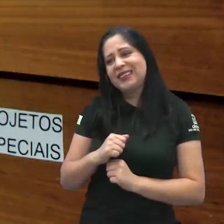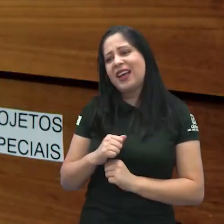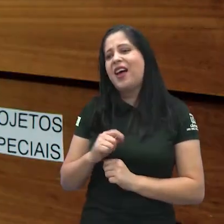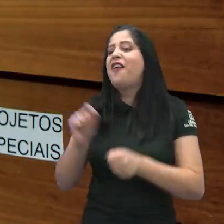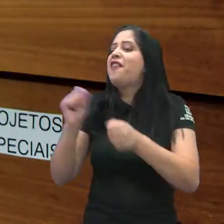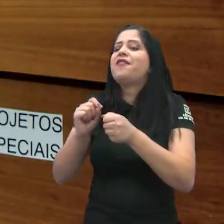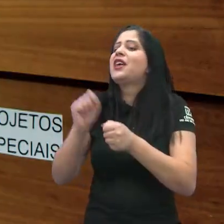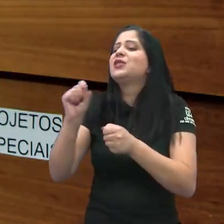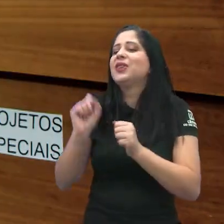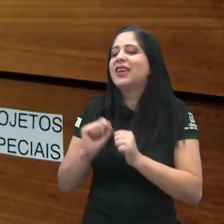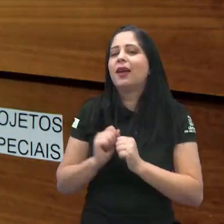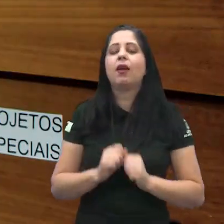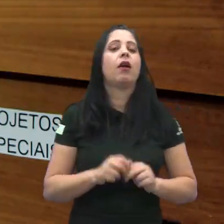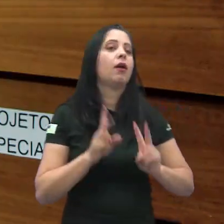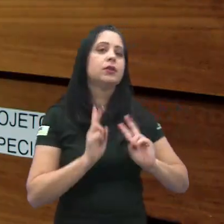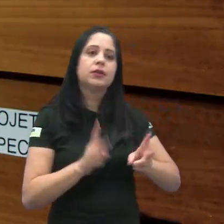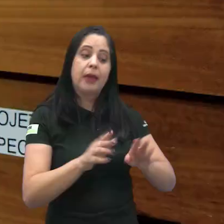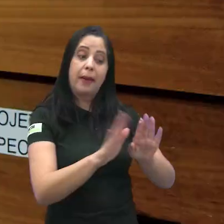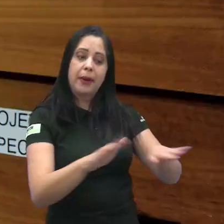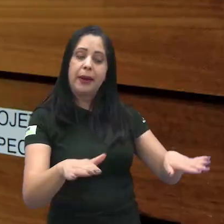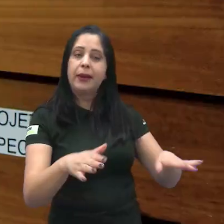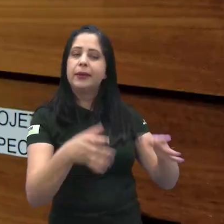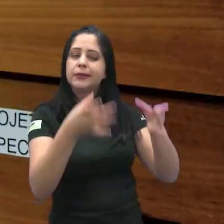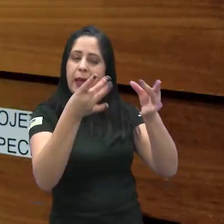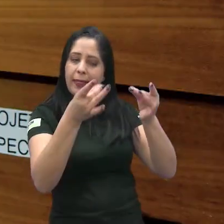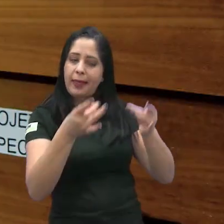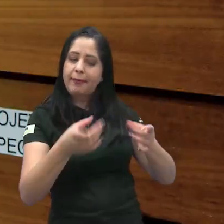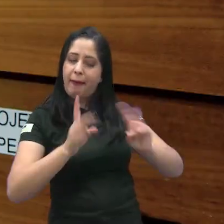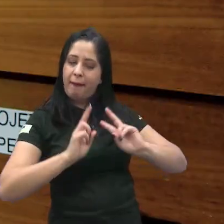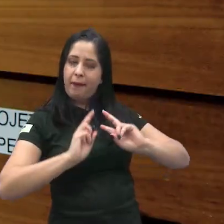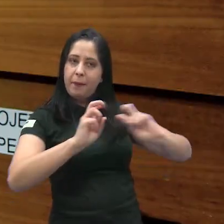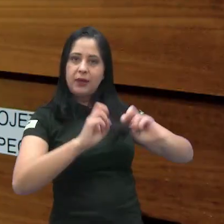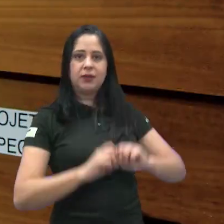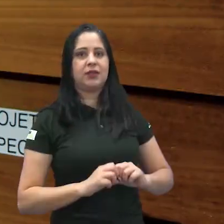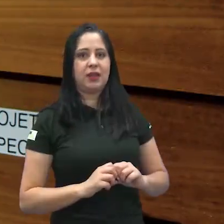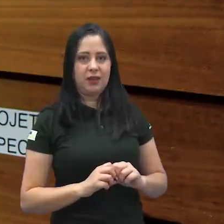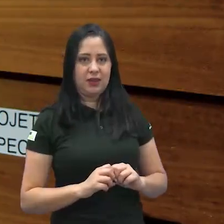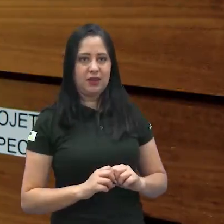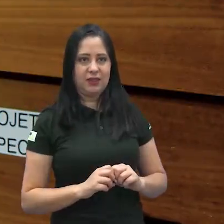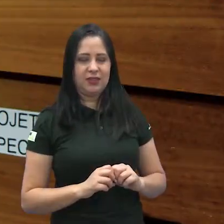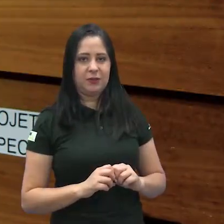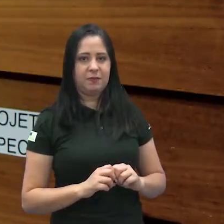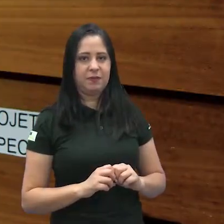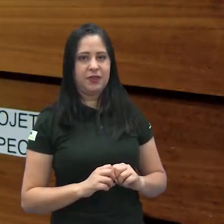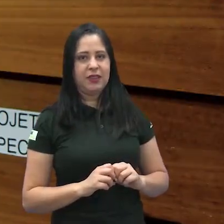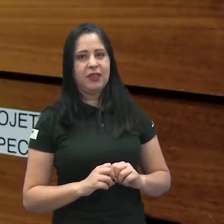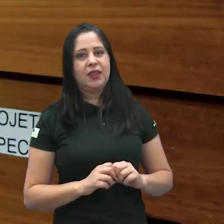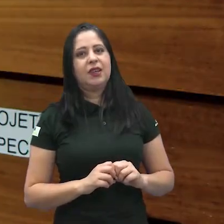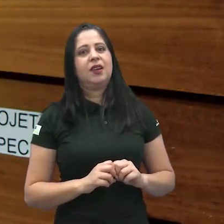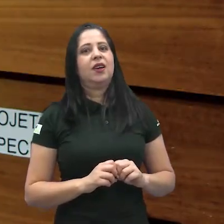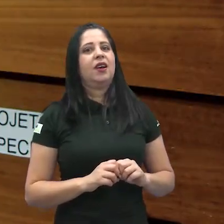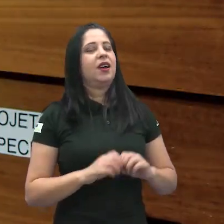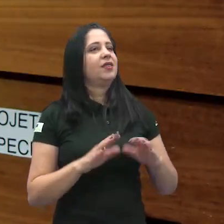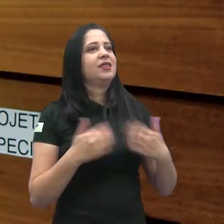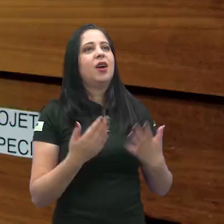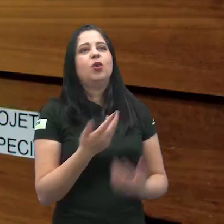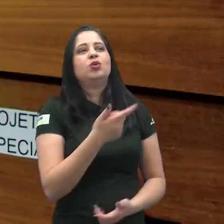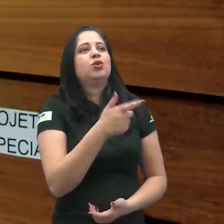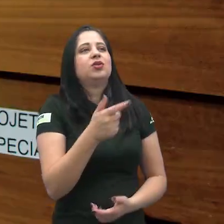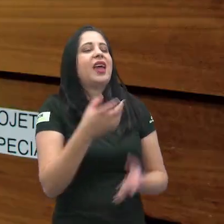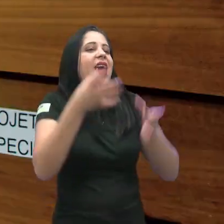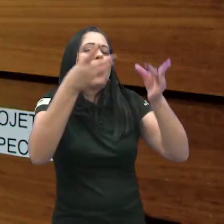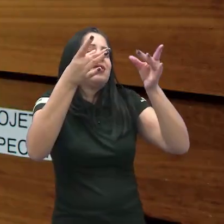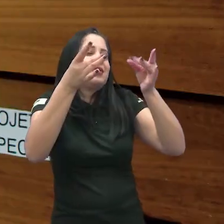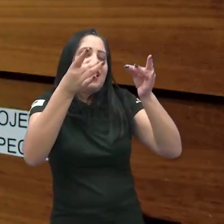você fez? Então eles são muito detalhistas. Eu acho que o que me marca na educação infantil são os detalhes. Não tem um detalhe específico,